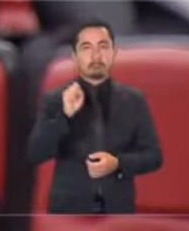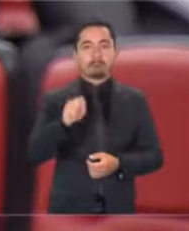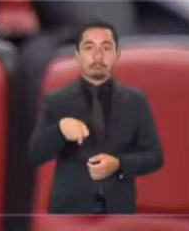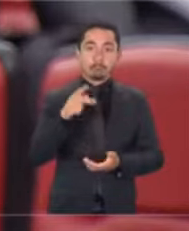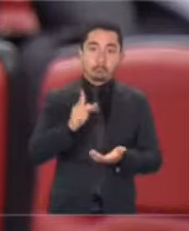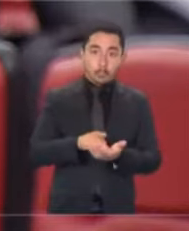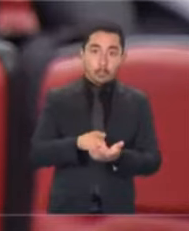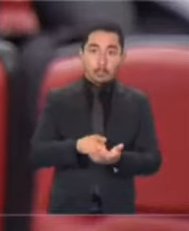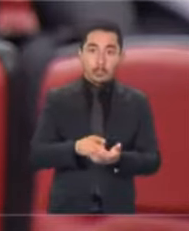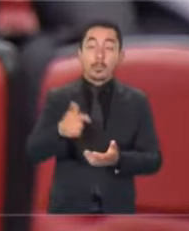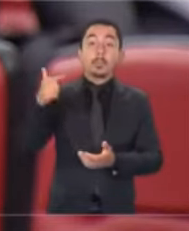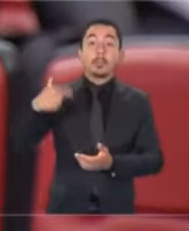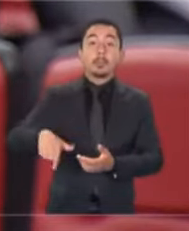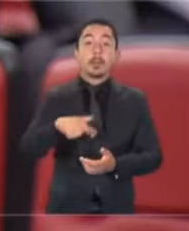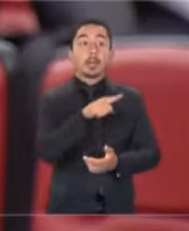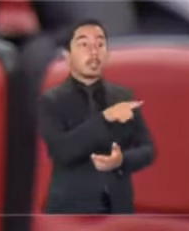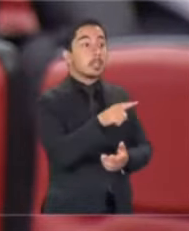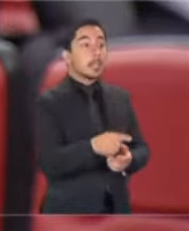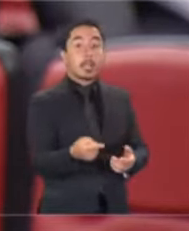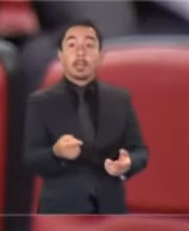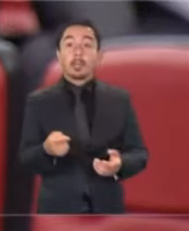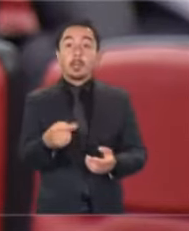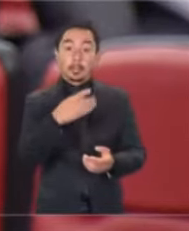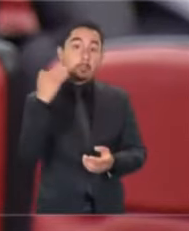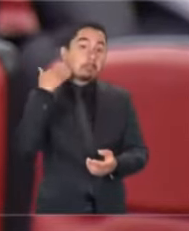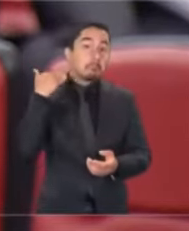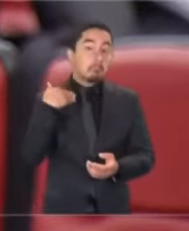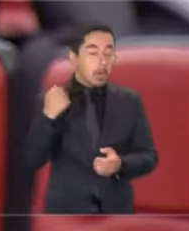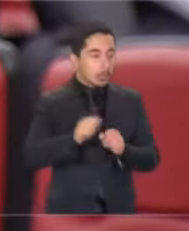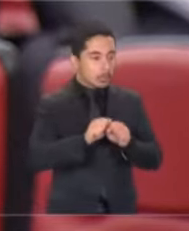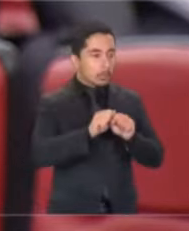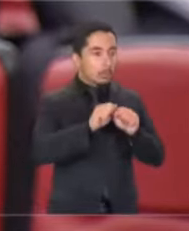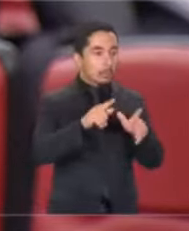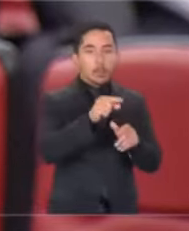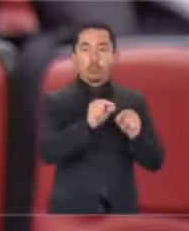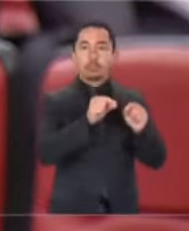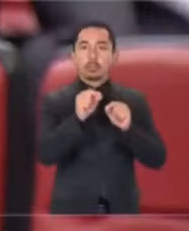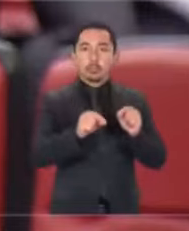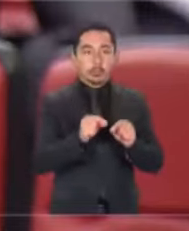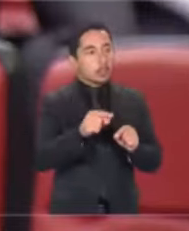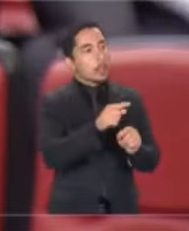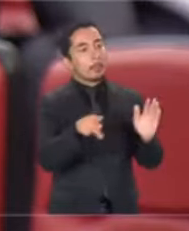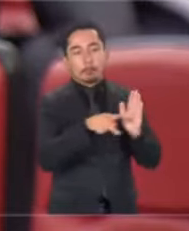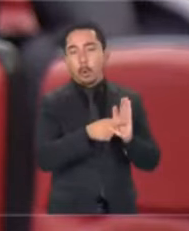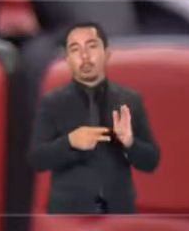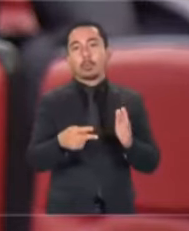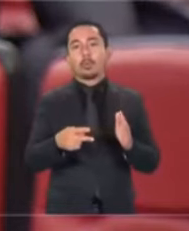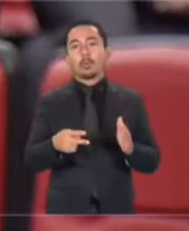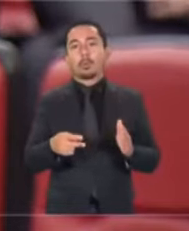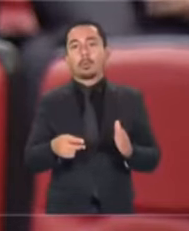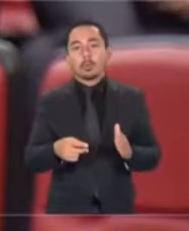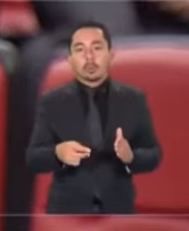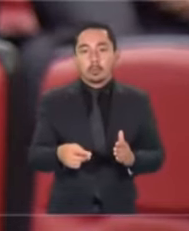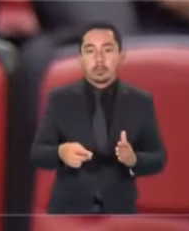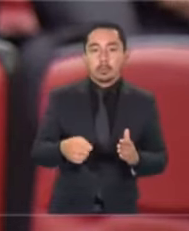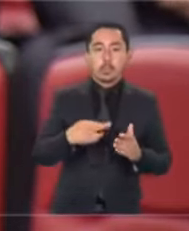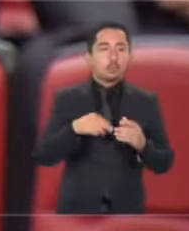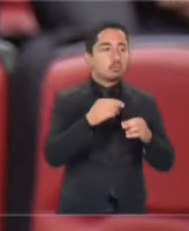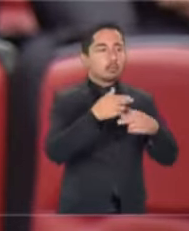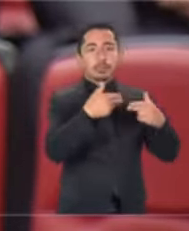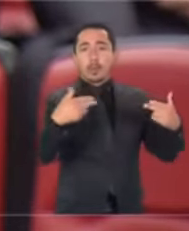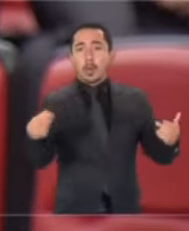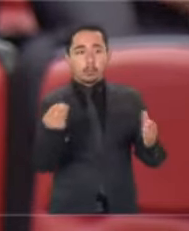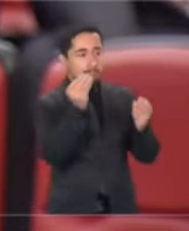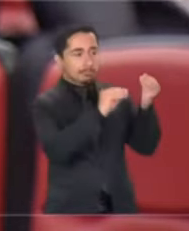senhora Josimara abriu conta bancária específica para captação de recurso. Como se dizer, então, que não haveria qualquer tipo de prática de